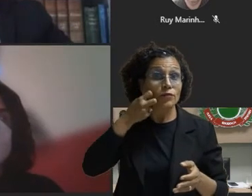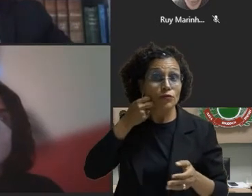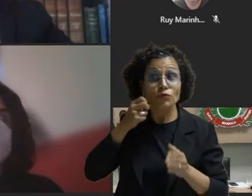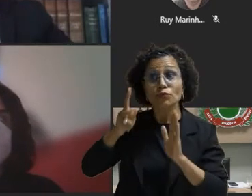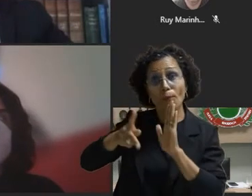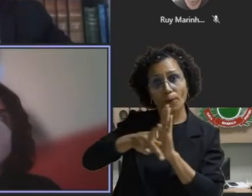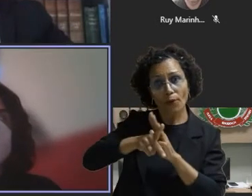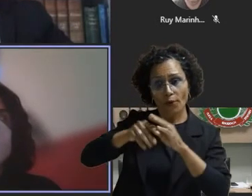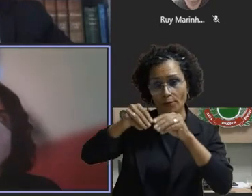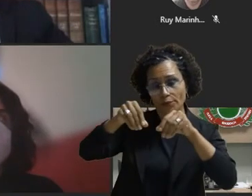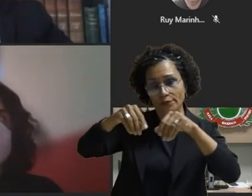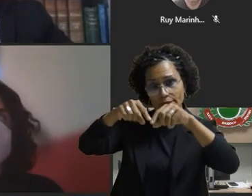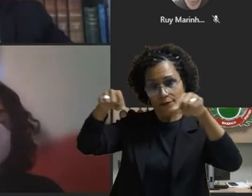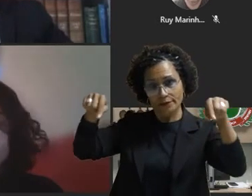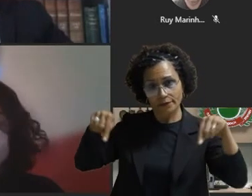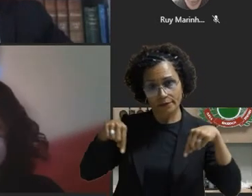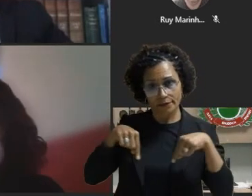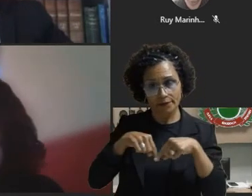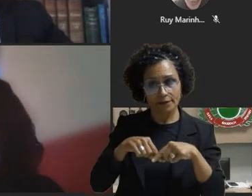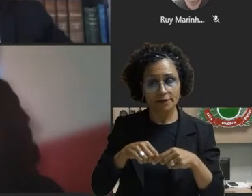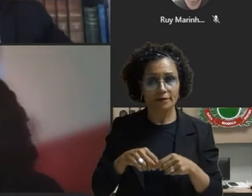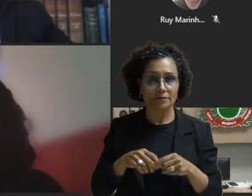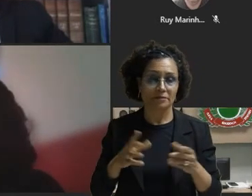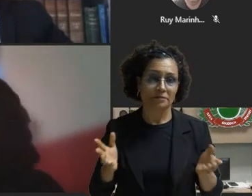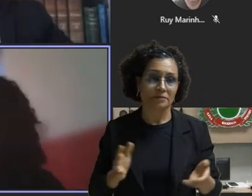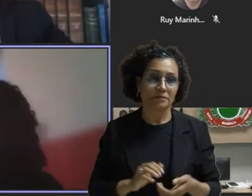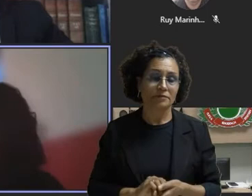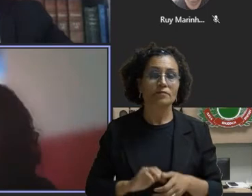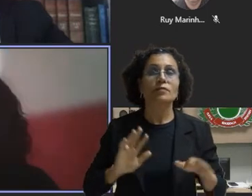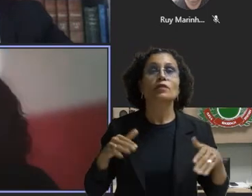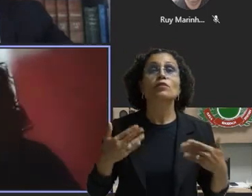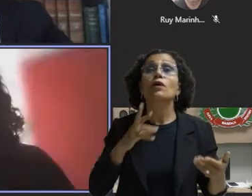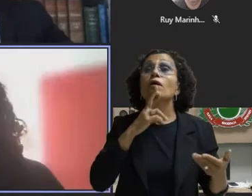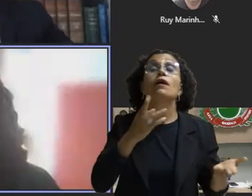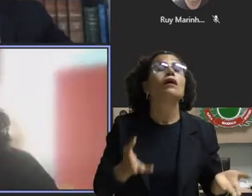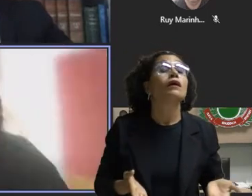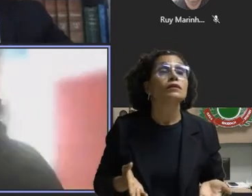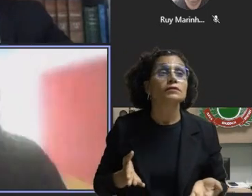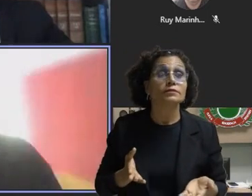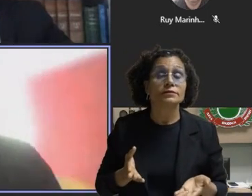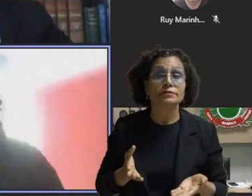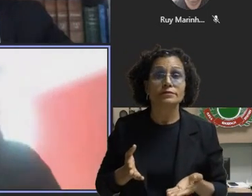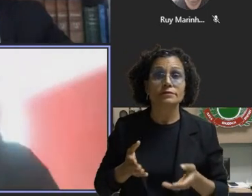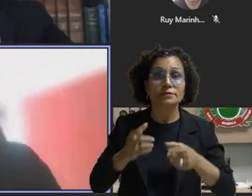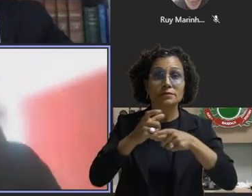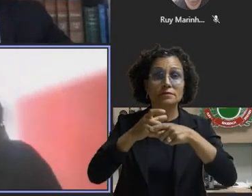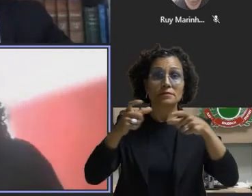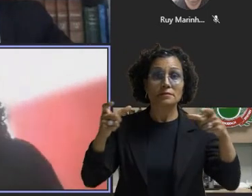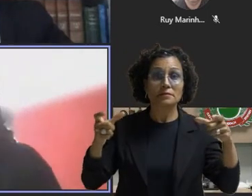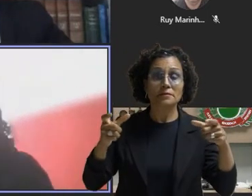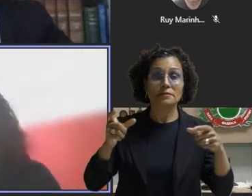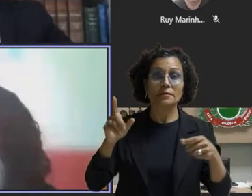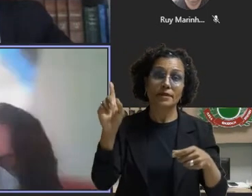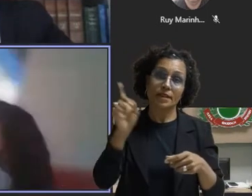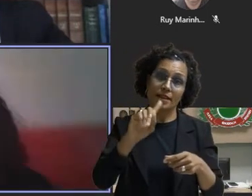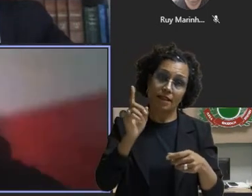terreno. Mas é isso. Qual é o resultado, Érica? Por maioria, não homologaram o arquivamento nos termos